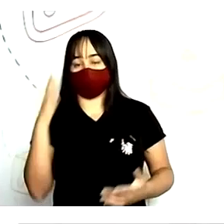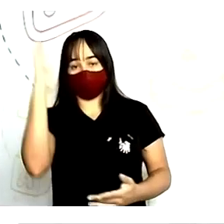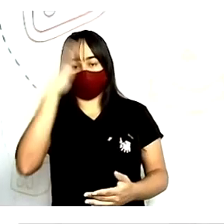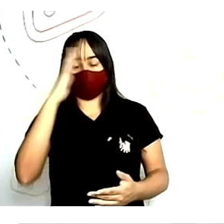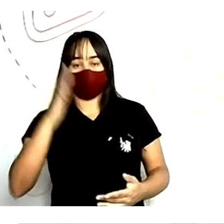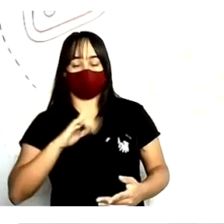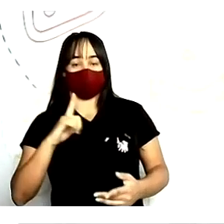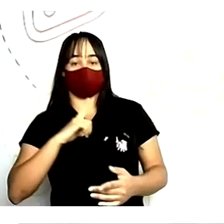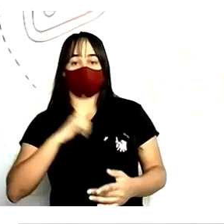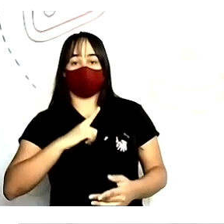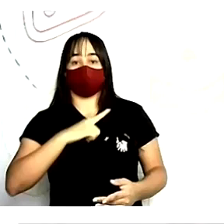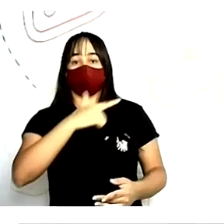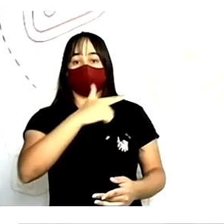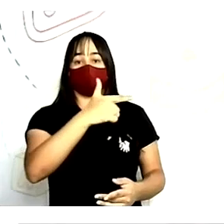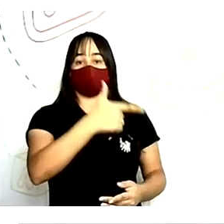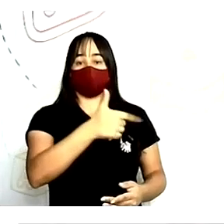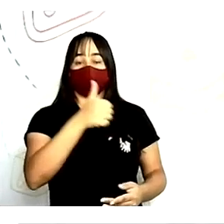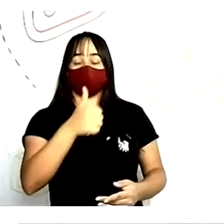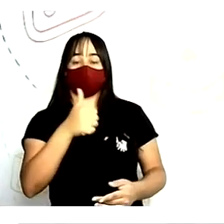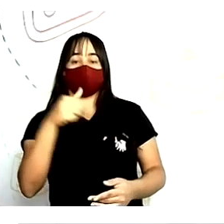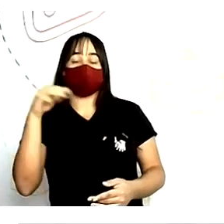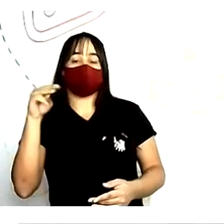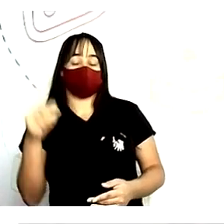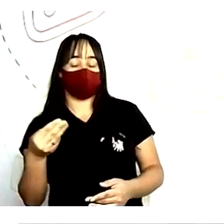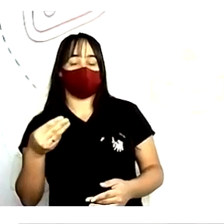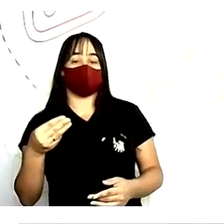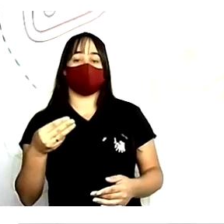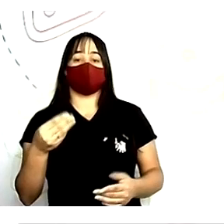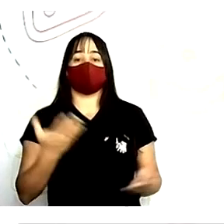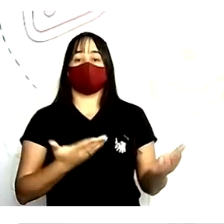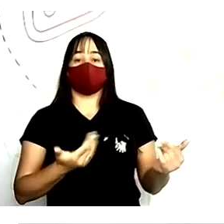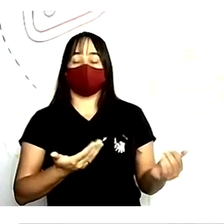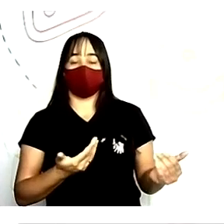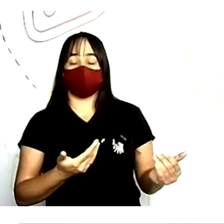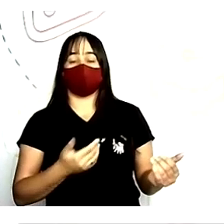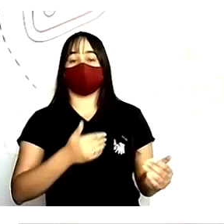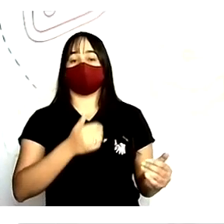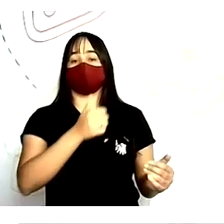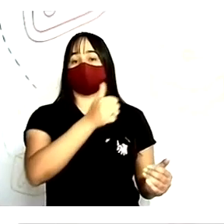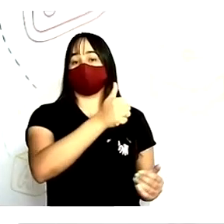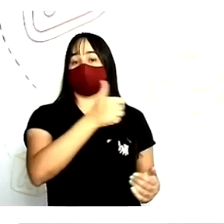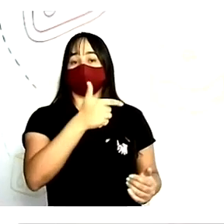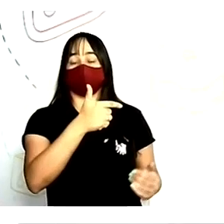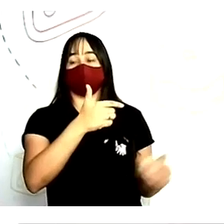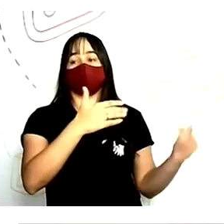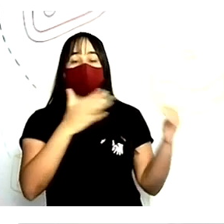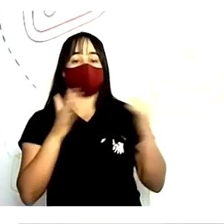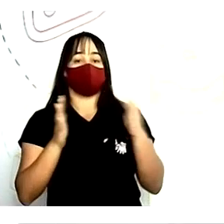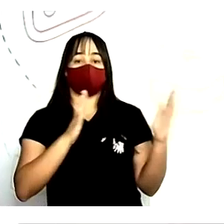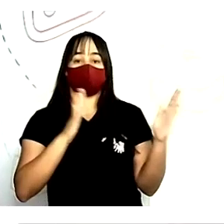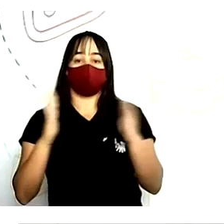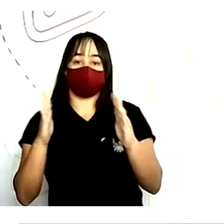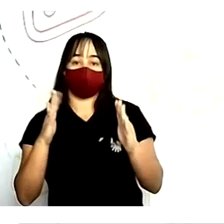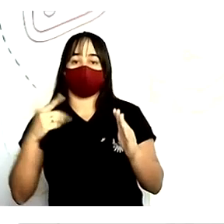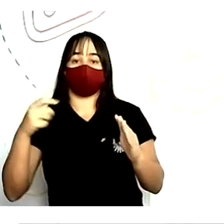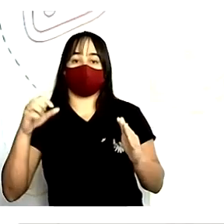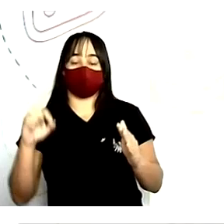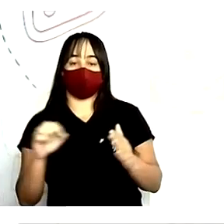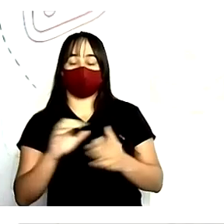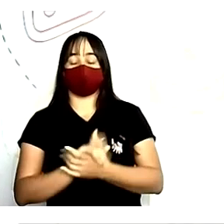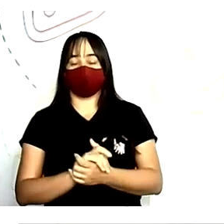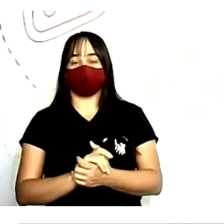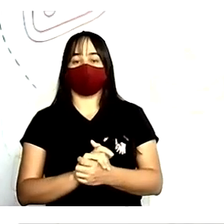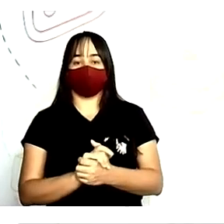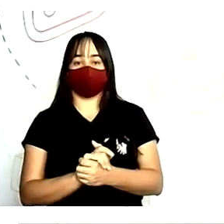milhões de adolescentes com idade entre 12 e 17 anos, sendo que cerca de 300 mil crianças nascem de mães